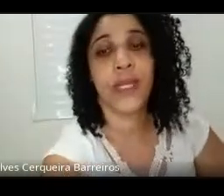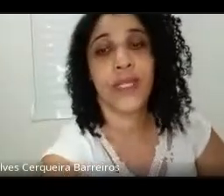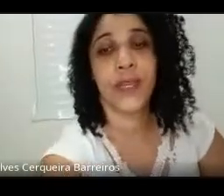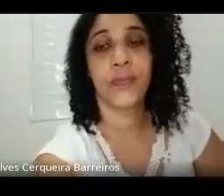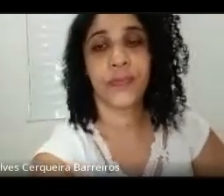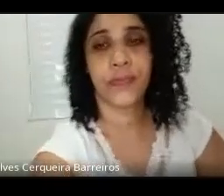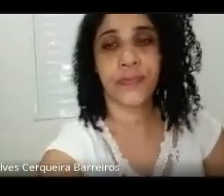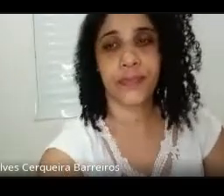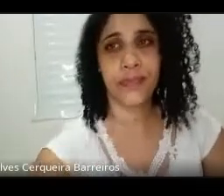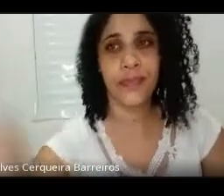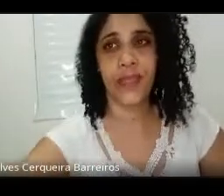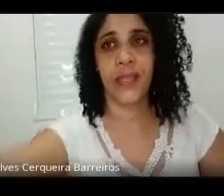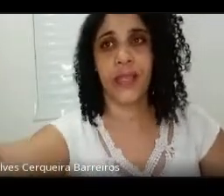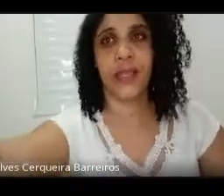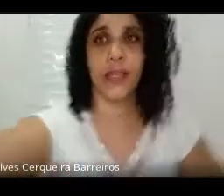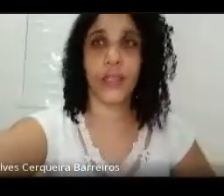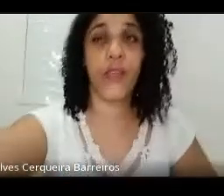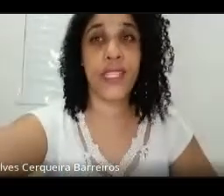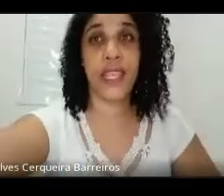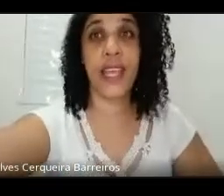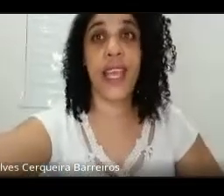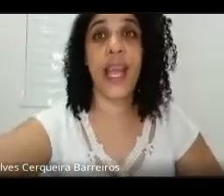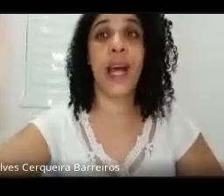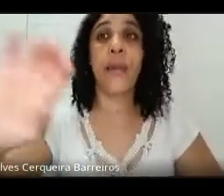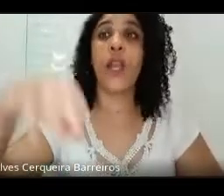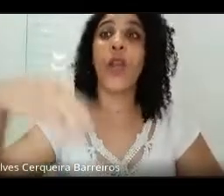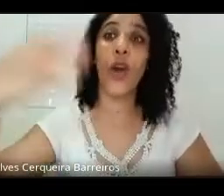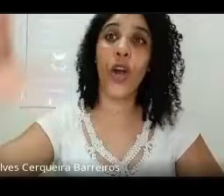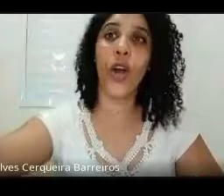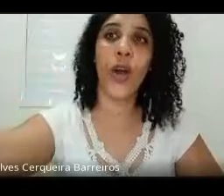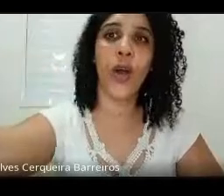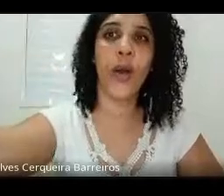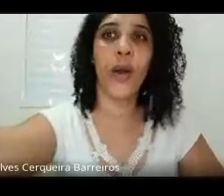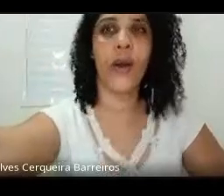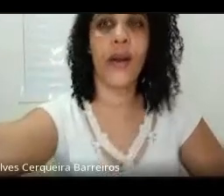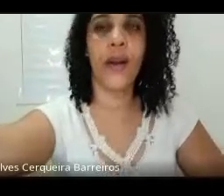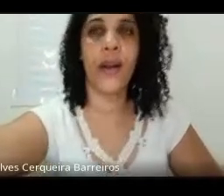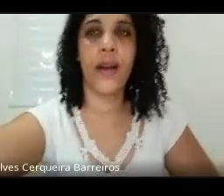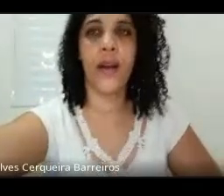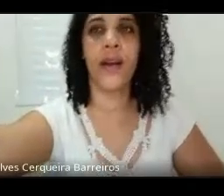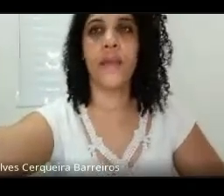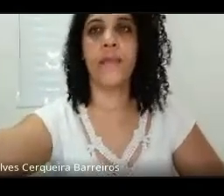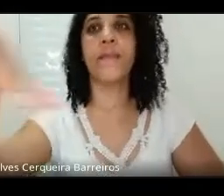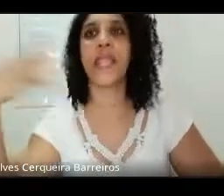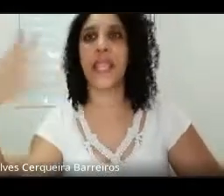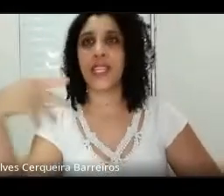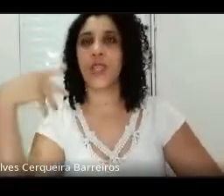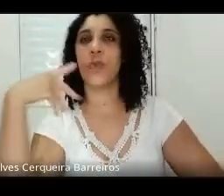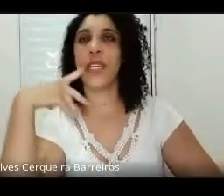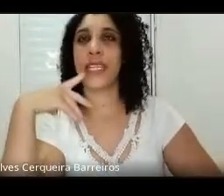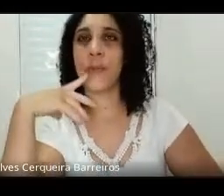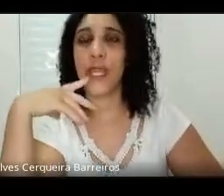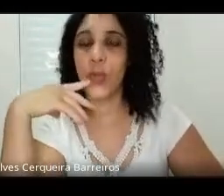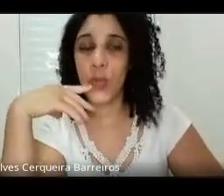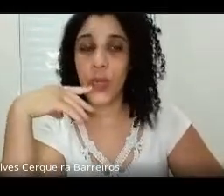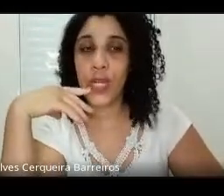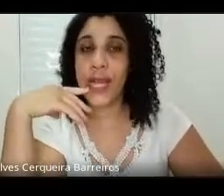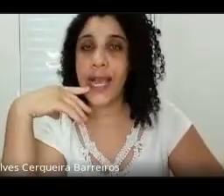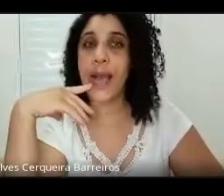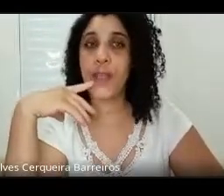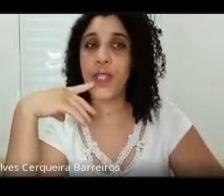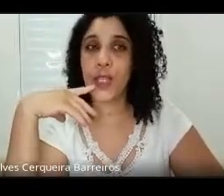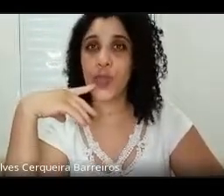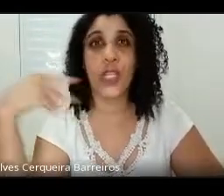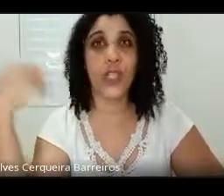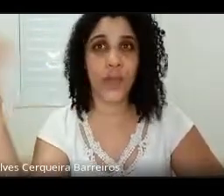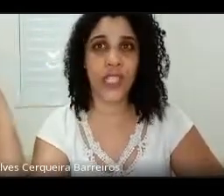da compreensão. Não vai ser a melhor maneira de se comunicar também com